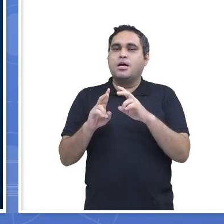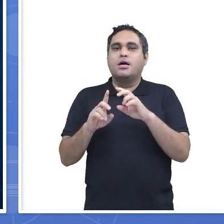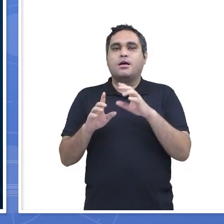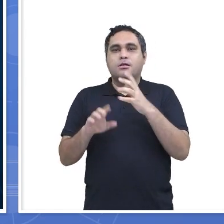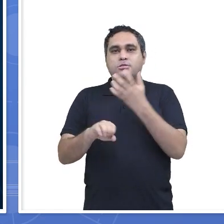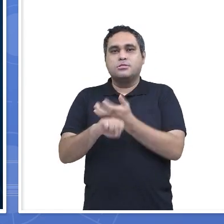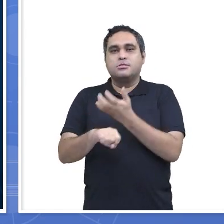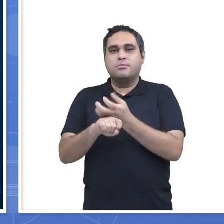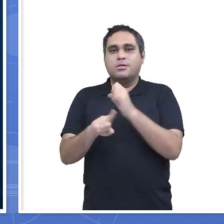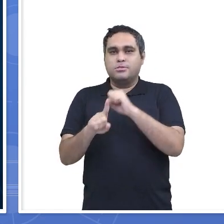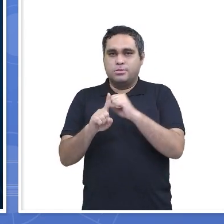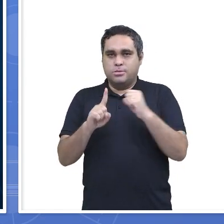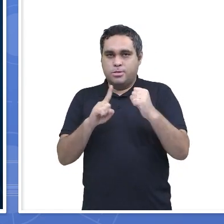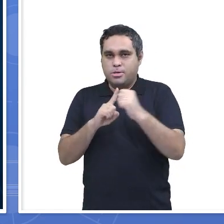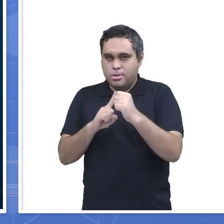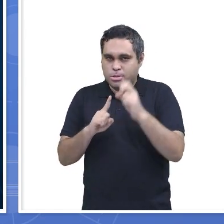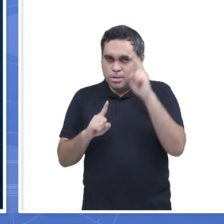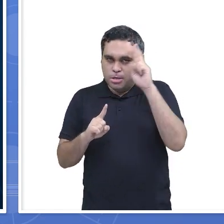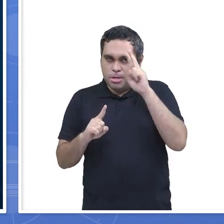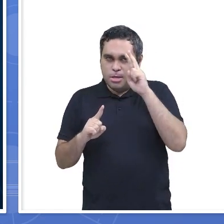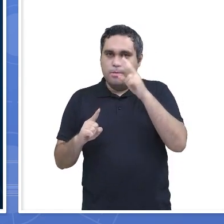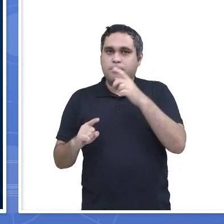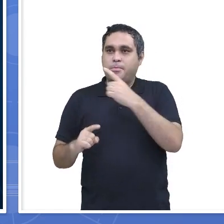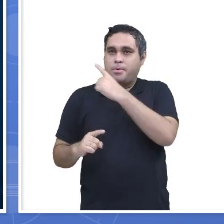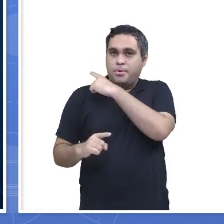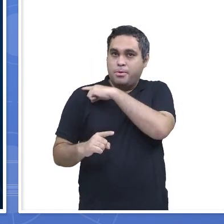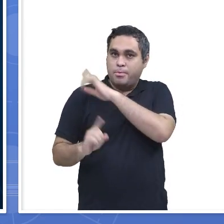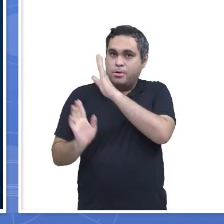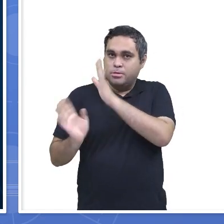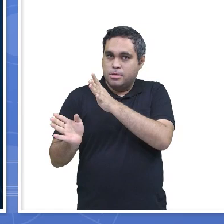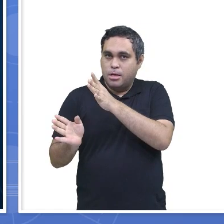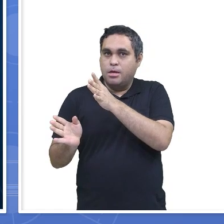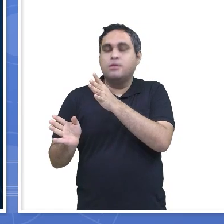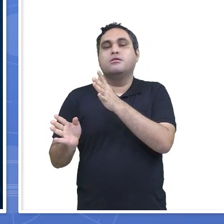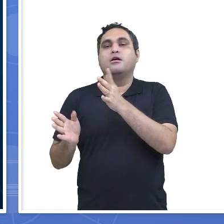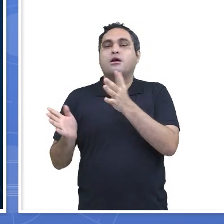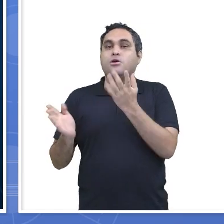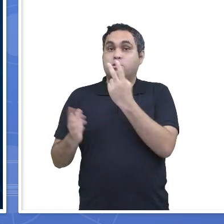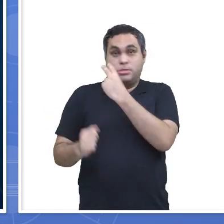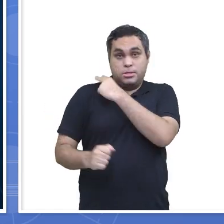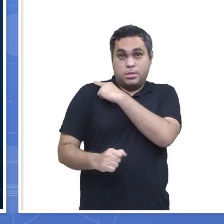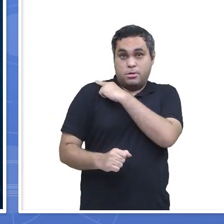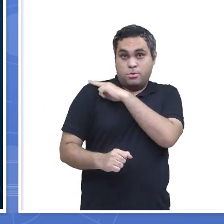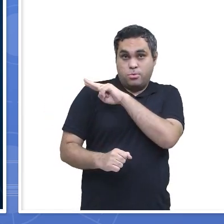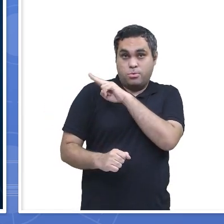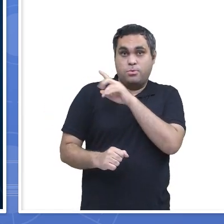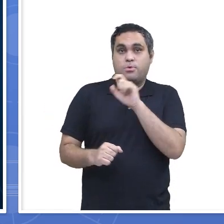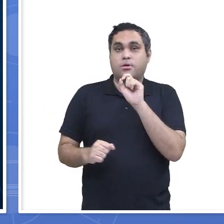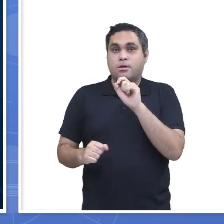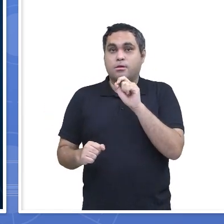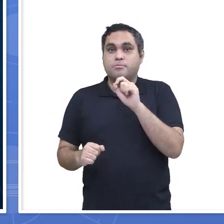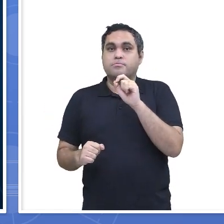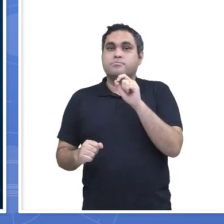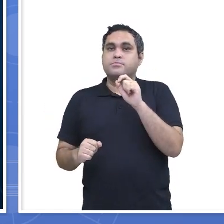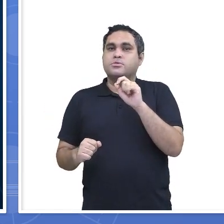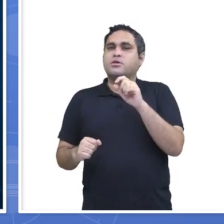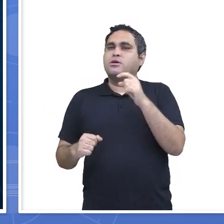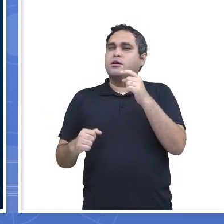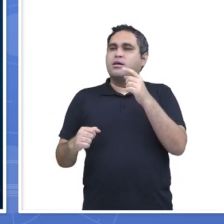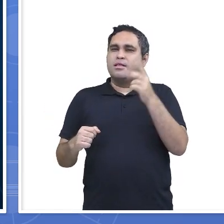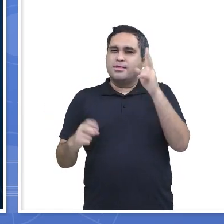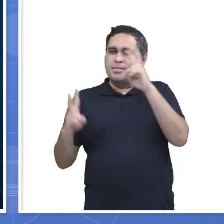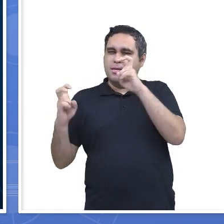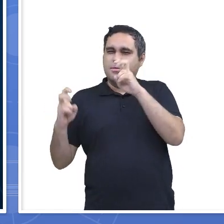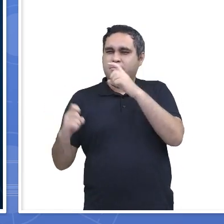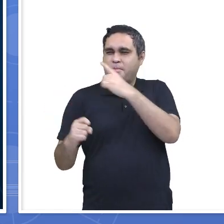nós iniciamos no primeiro ano. Então hoje nesse ano nós vamos ter condição de discutir e